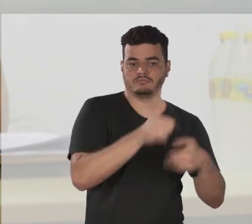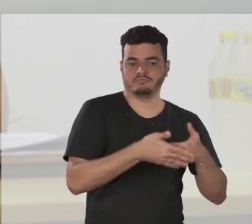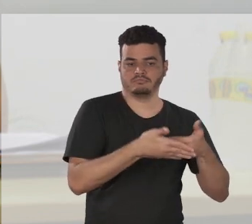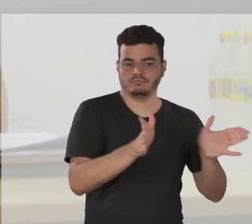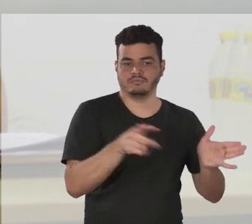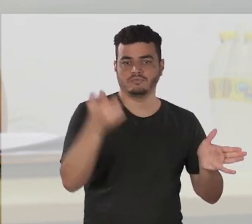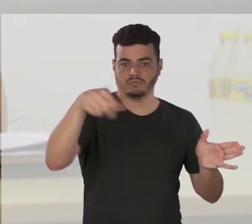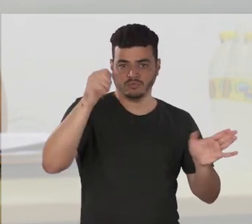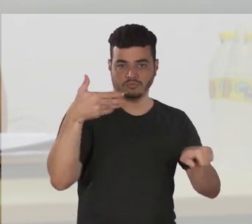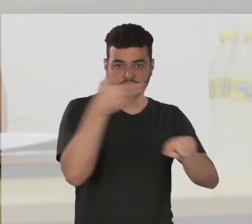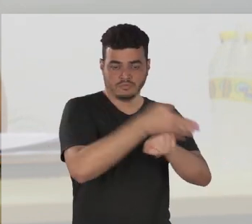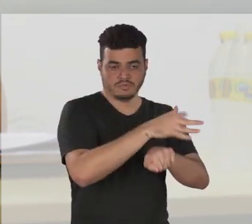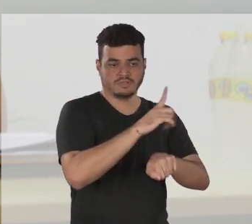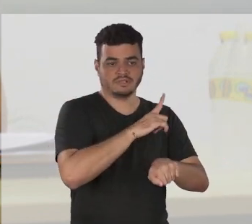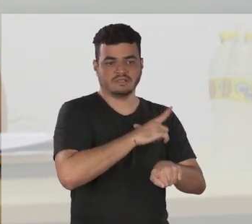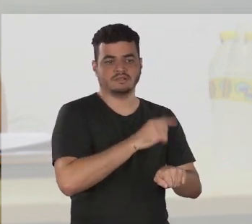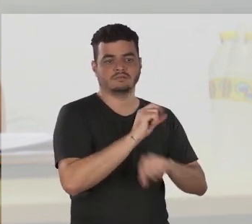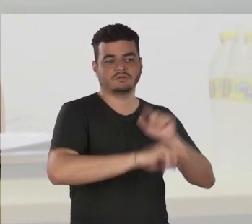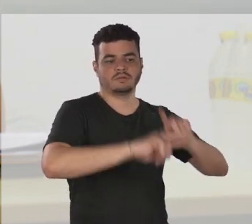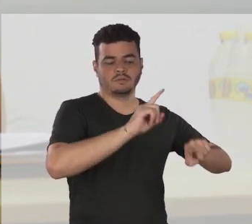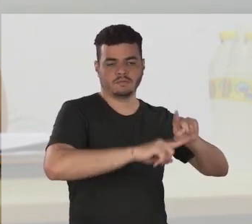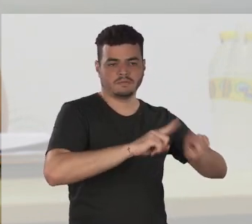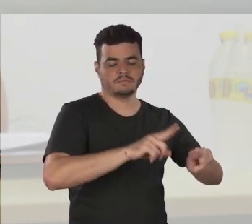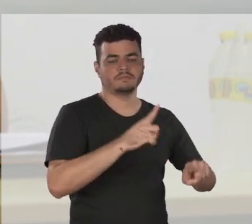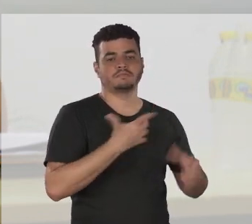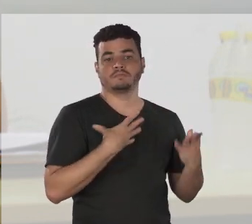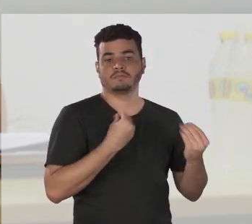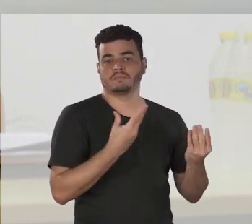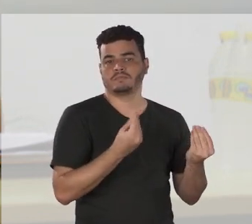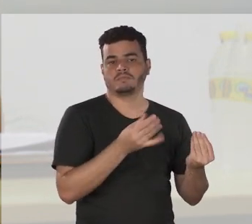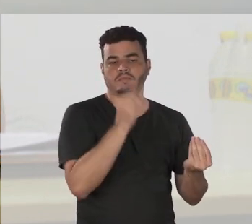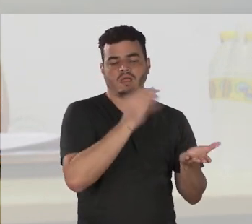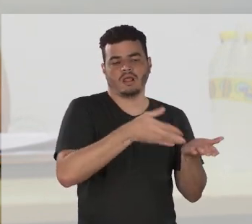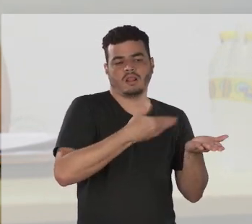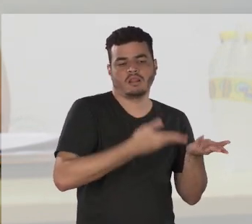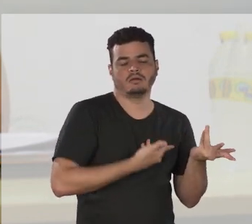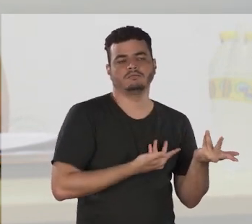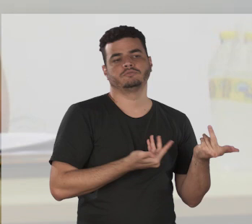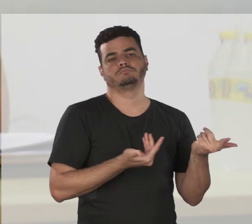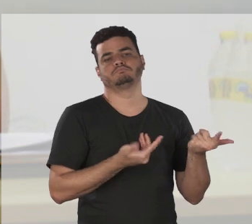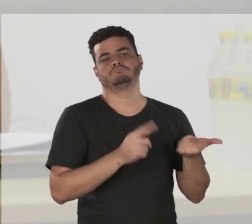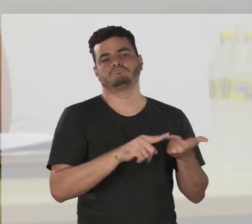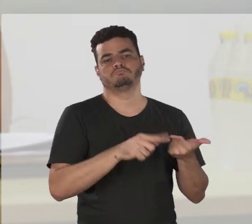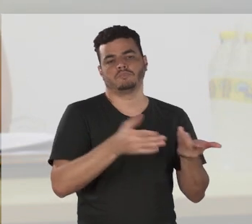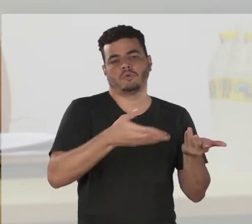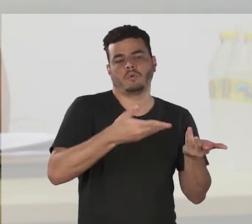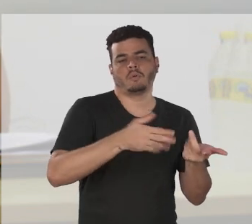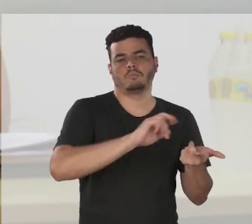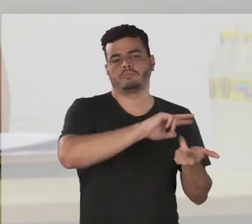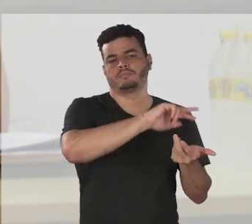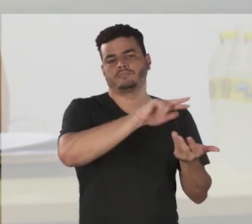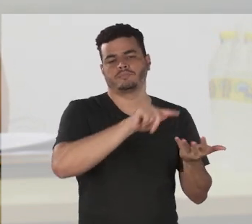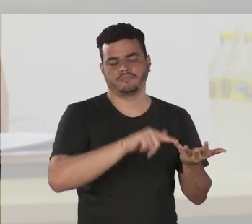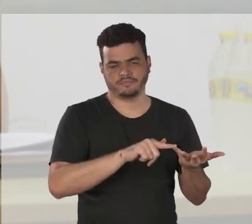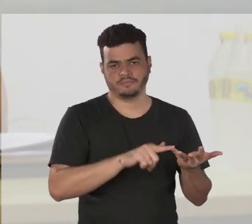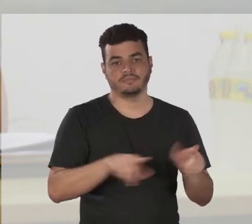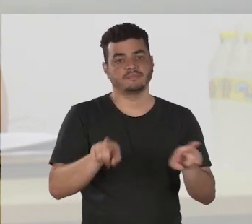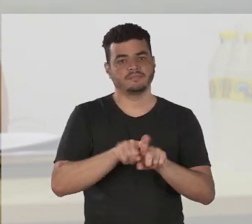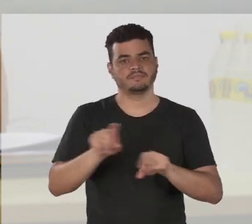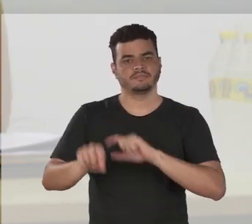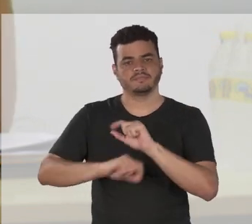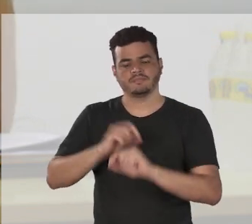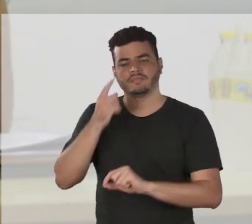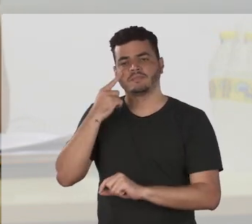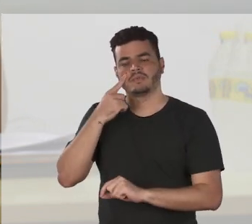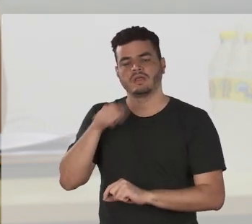reativado. E vocês podem encontrar muitos materiais, né, ver contos, etc., e poder